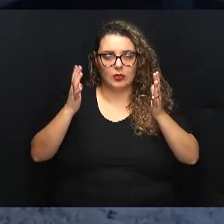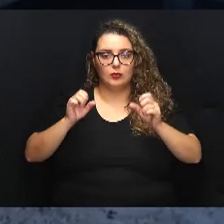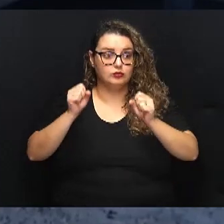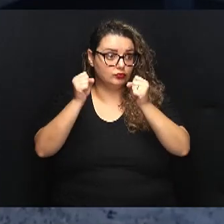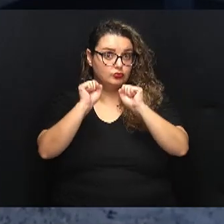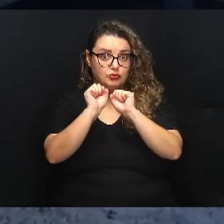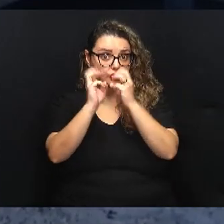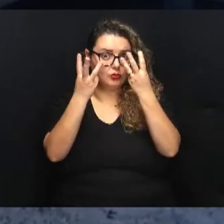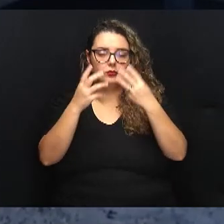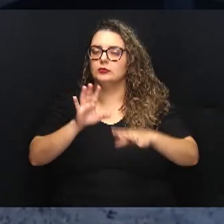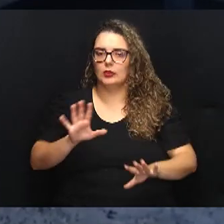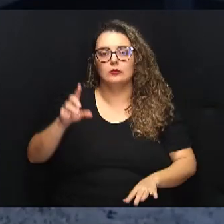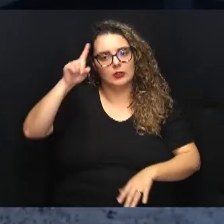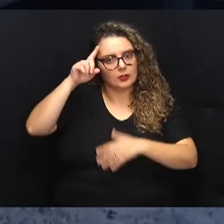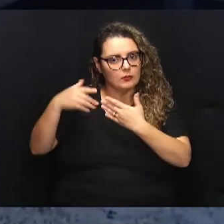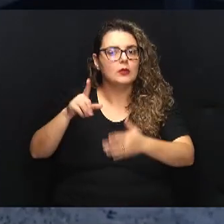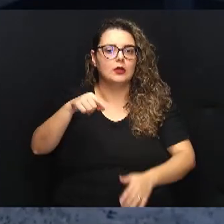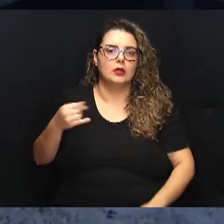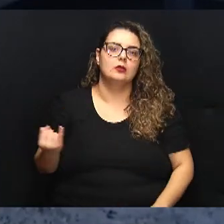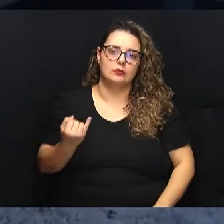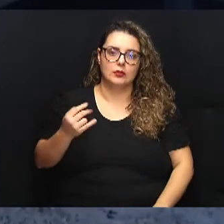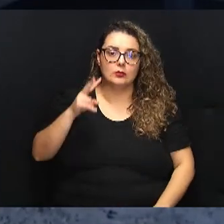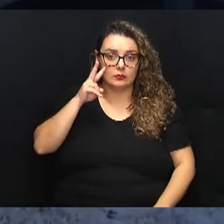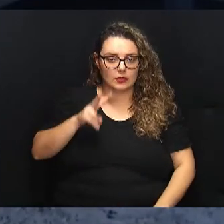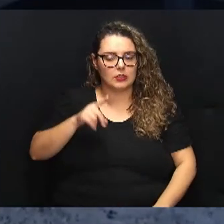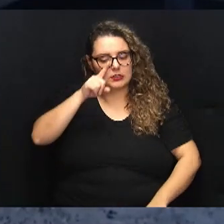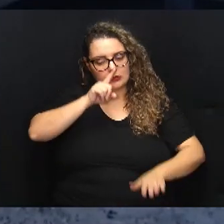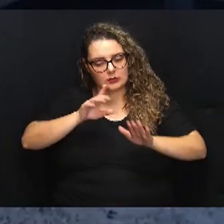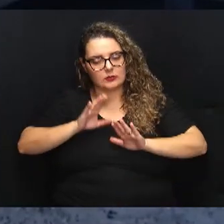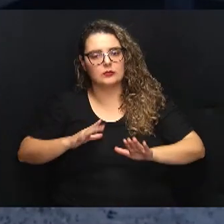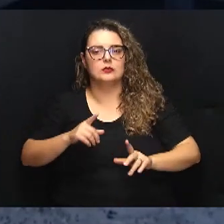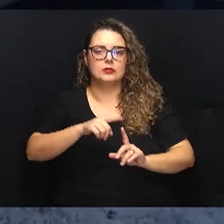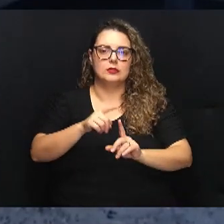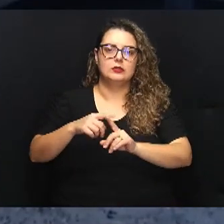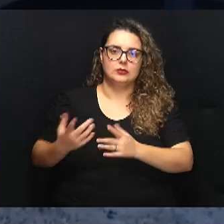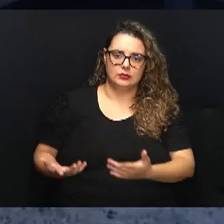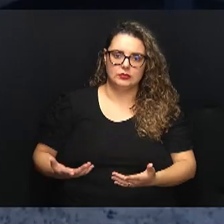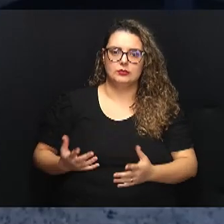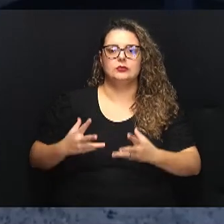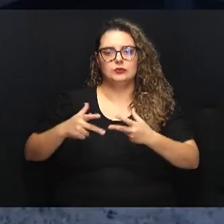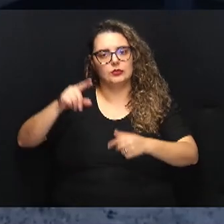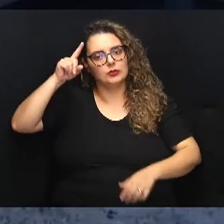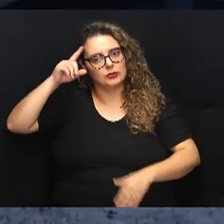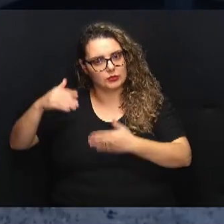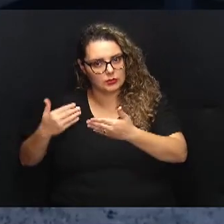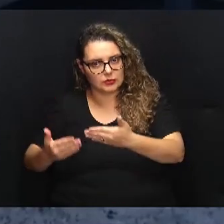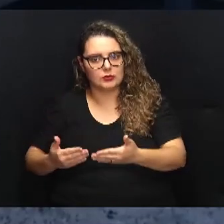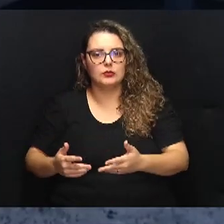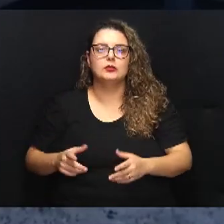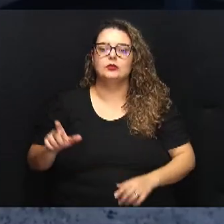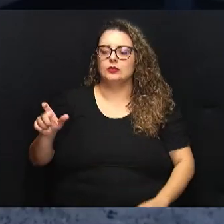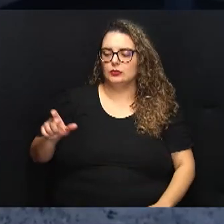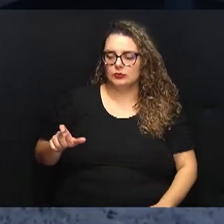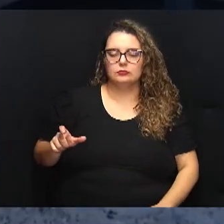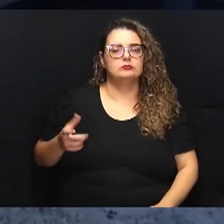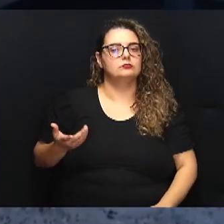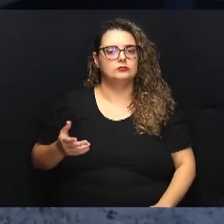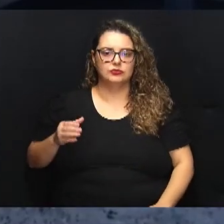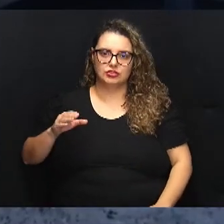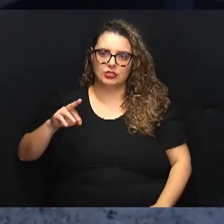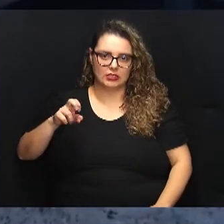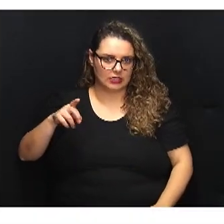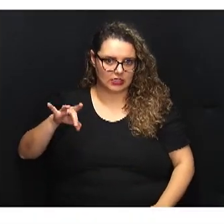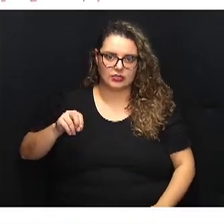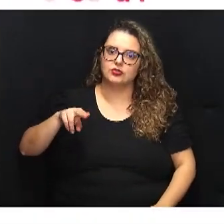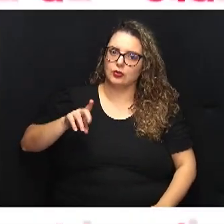sua rotina. Isso é muito importante que você tenha esse tipo de cuidado todos os dias com o seu cartão, seja ele de crédito ou